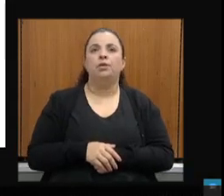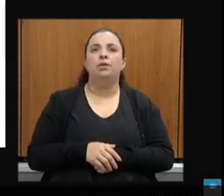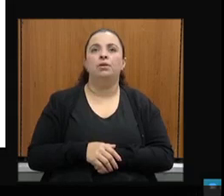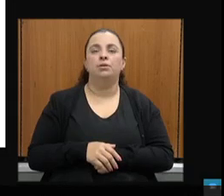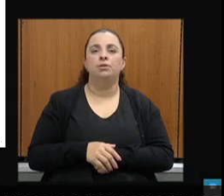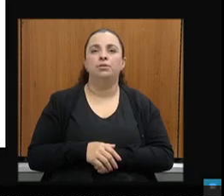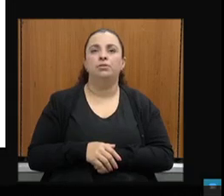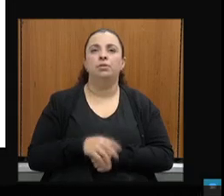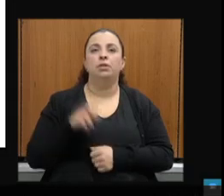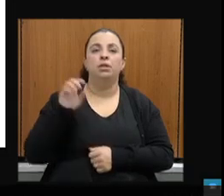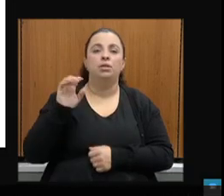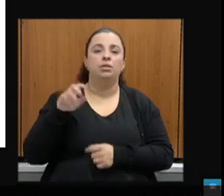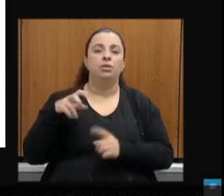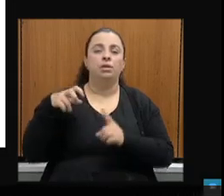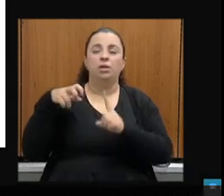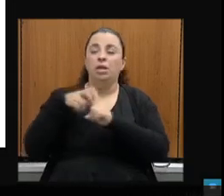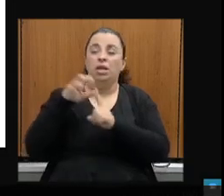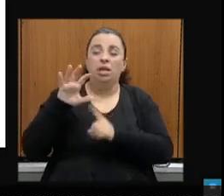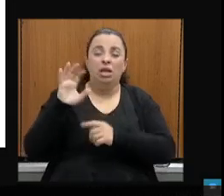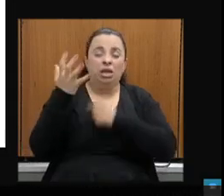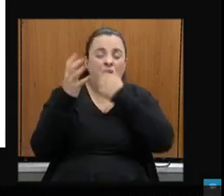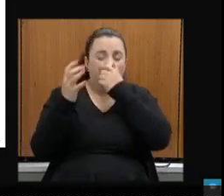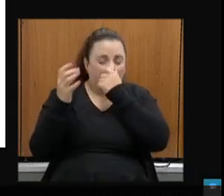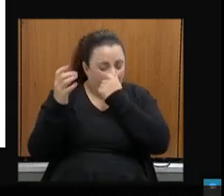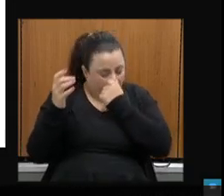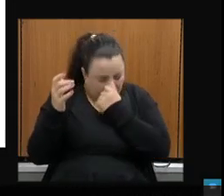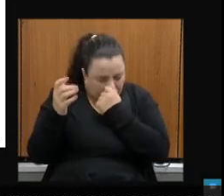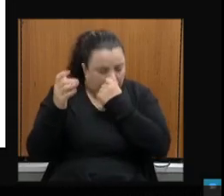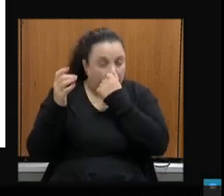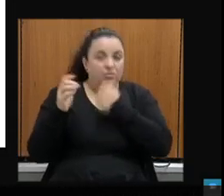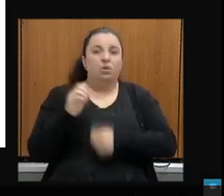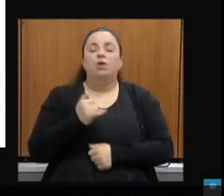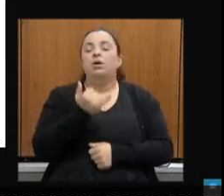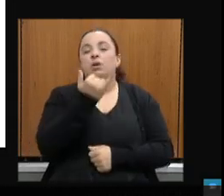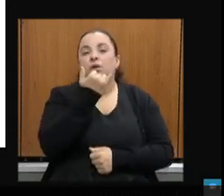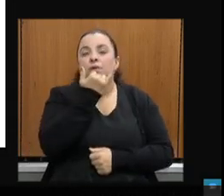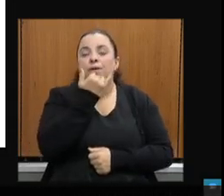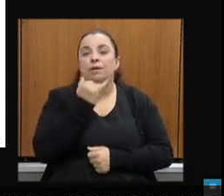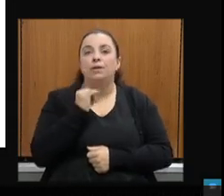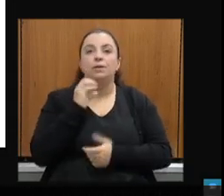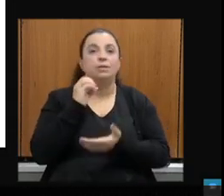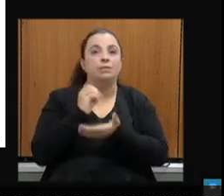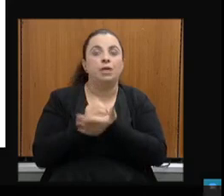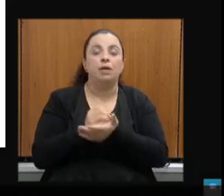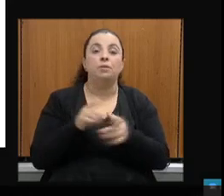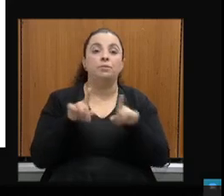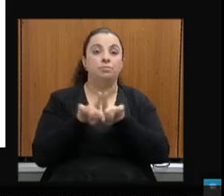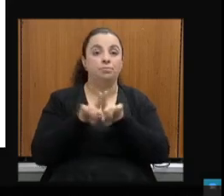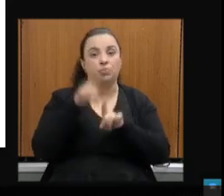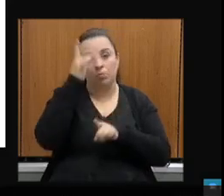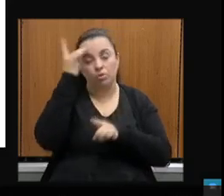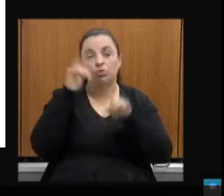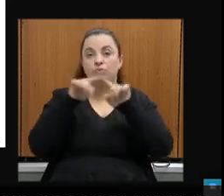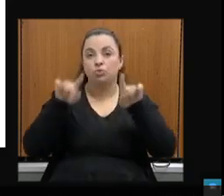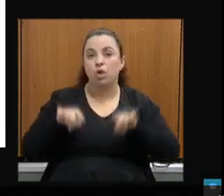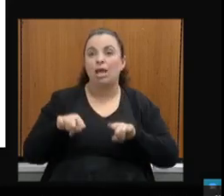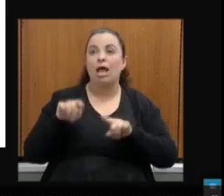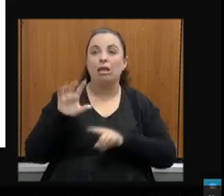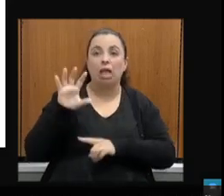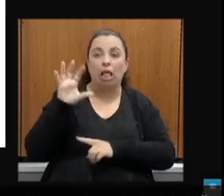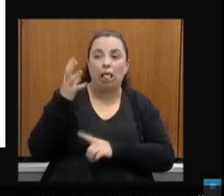com e é com nossos corpo de colaboradores então aqui novamente